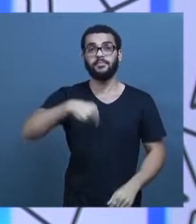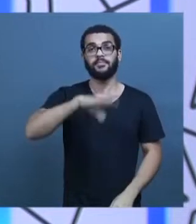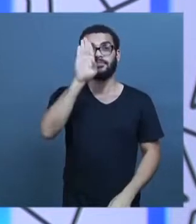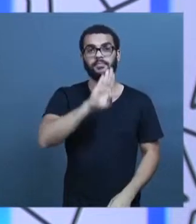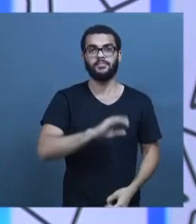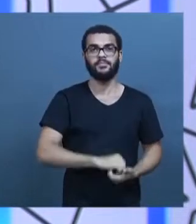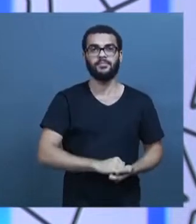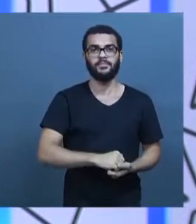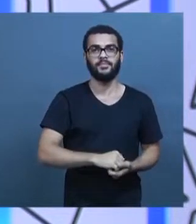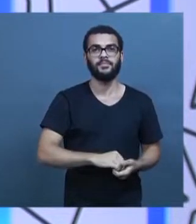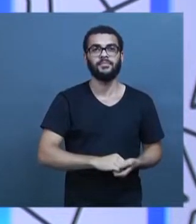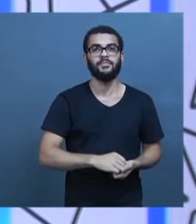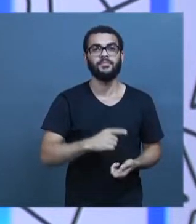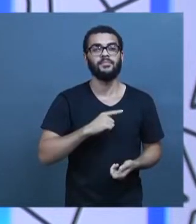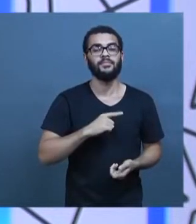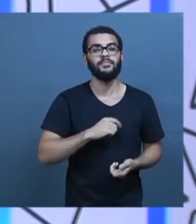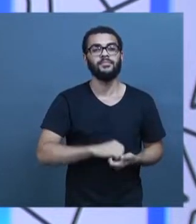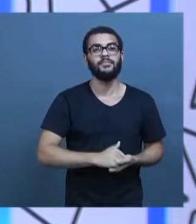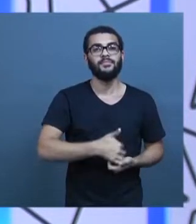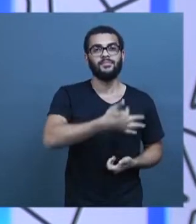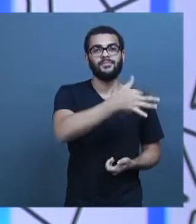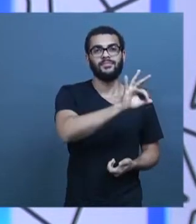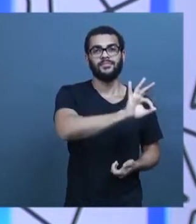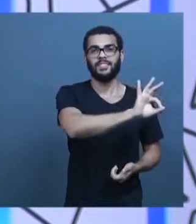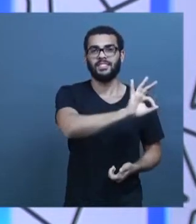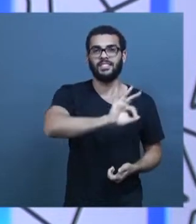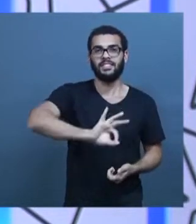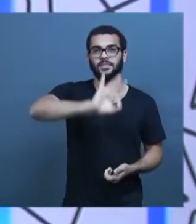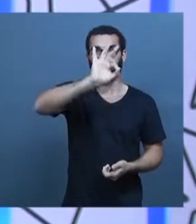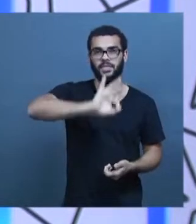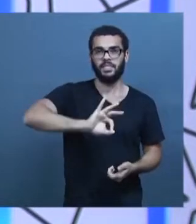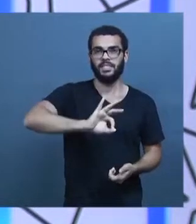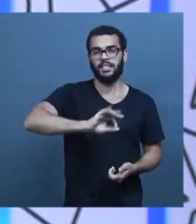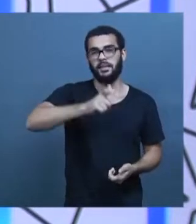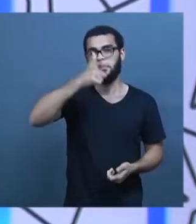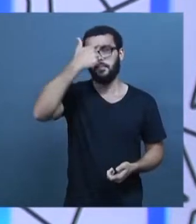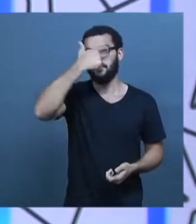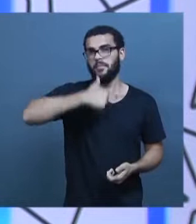de 100%, né, das pessoas acima de 25 anos,